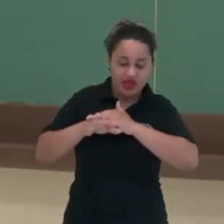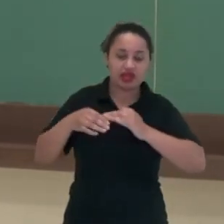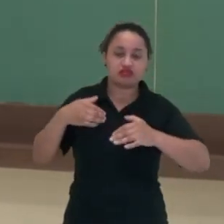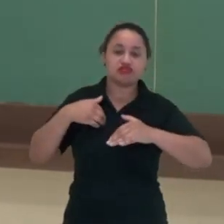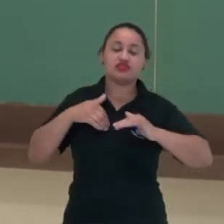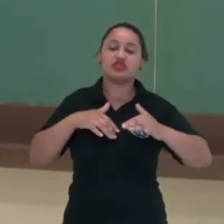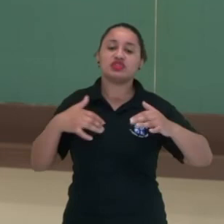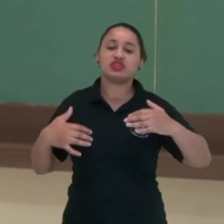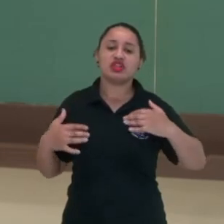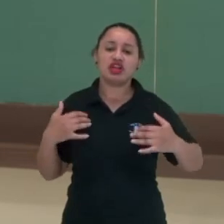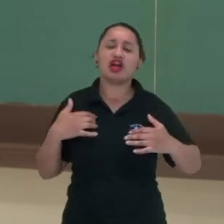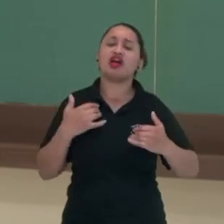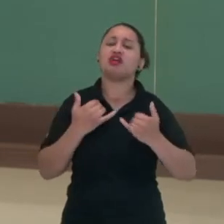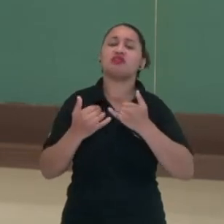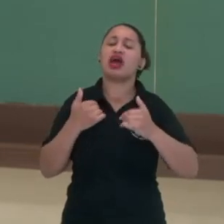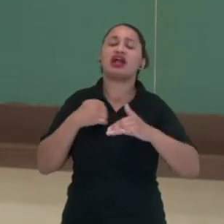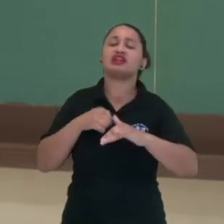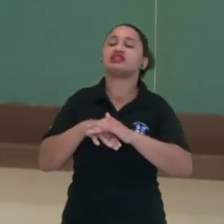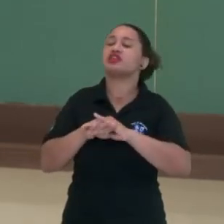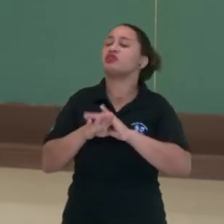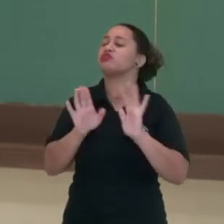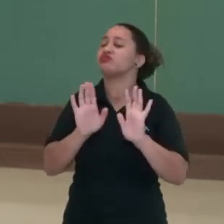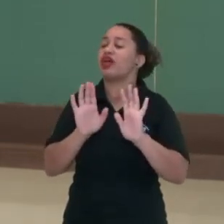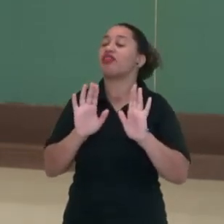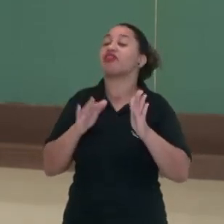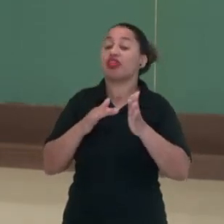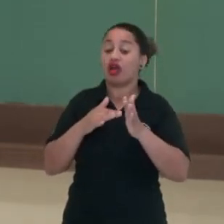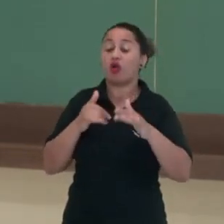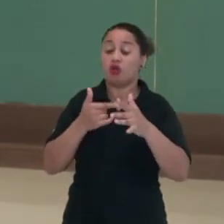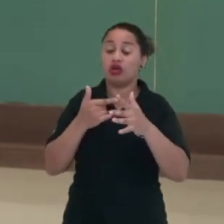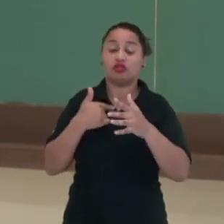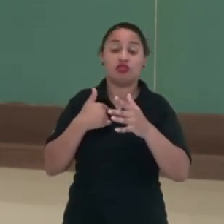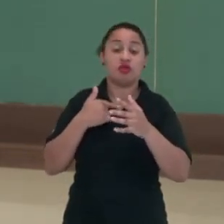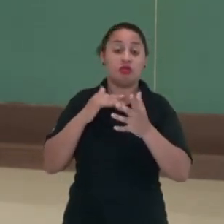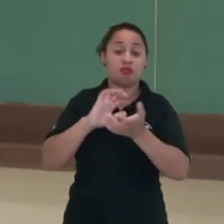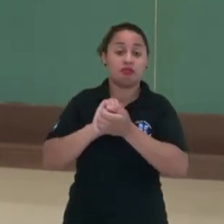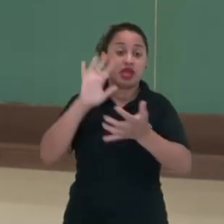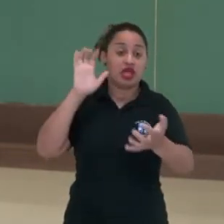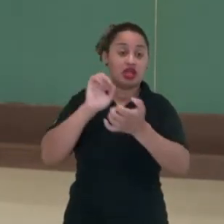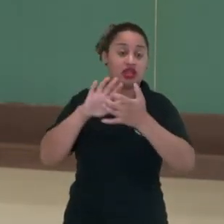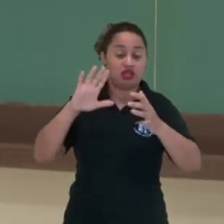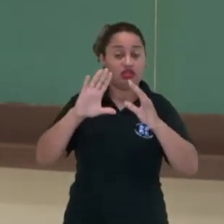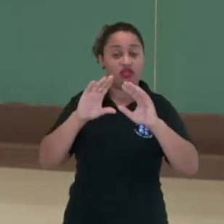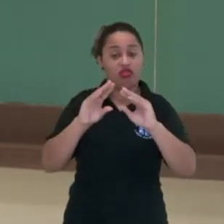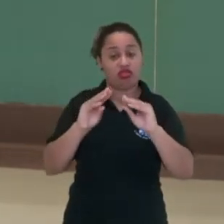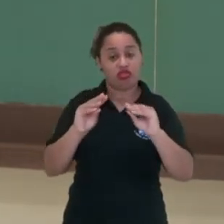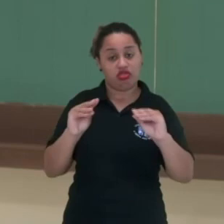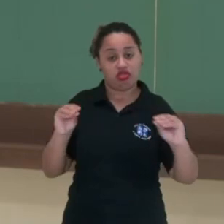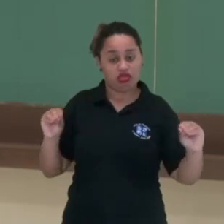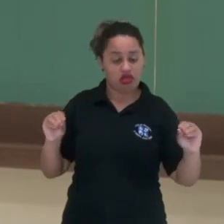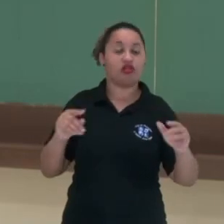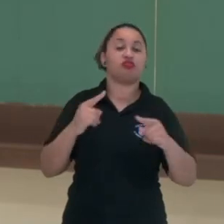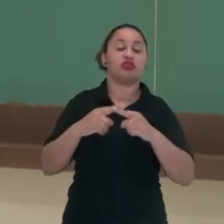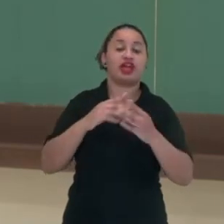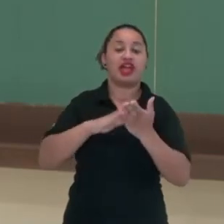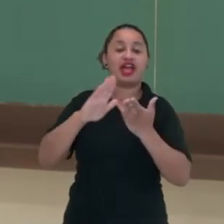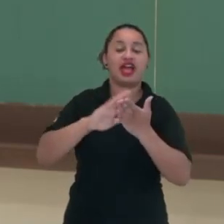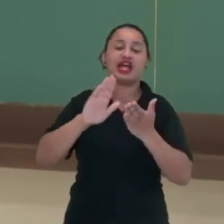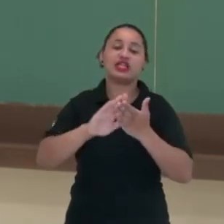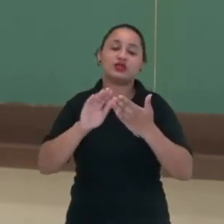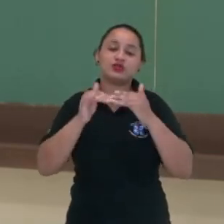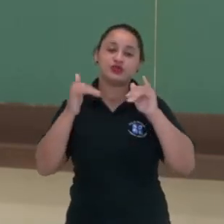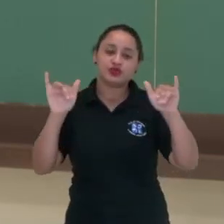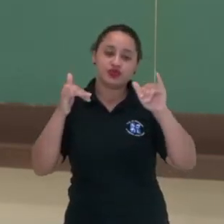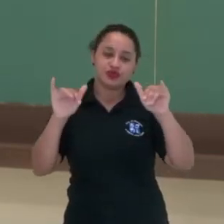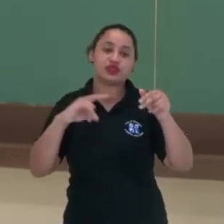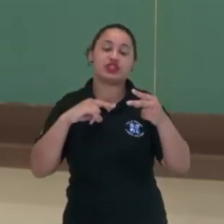ela fica como se fosse acumulada até que ela perde o brilho, porque ela gasta toda essa energia. Então, tem a